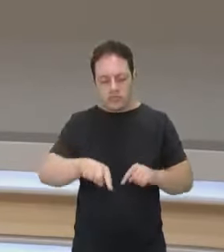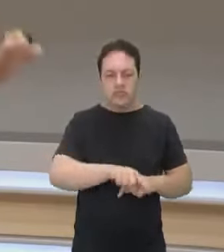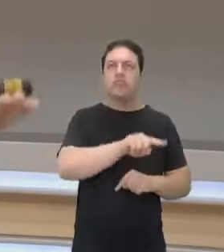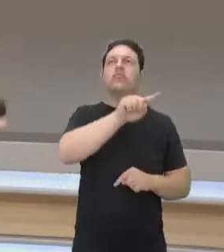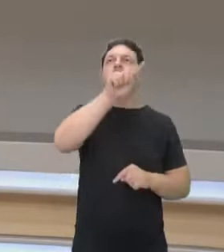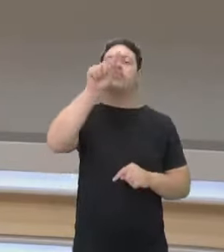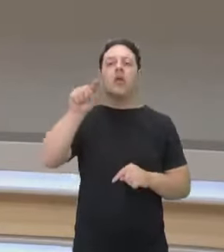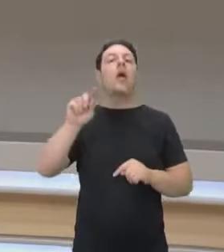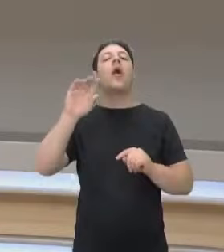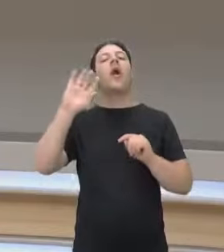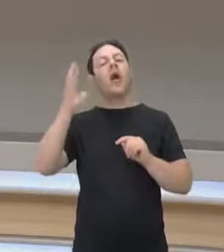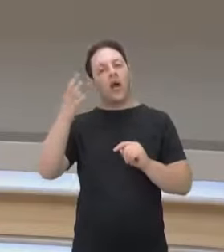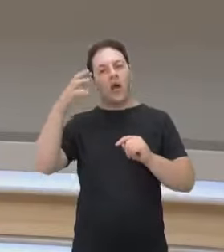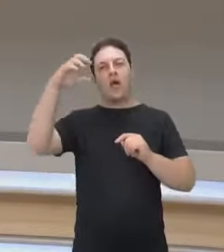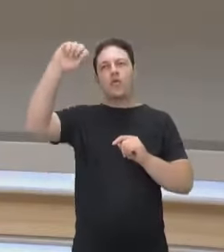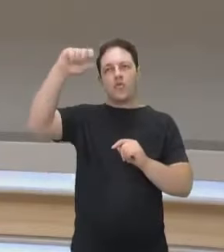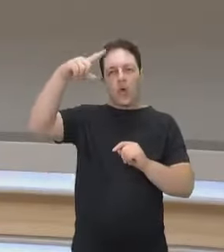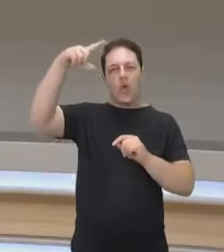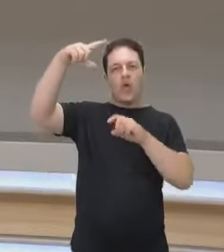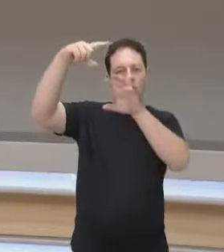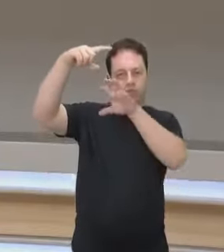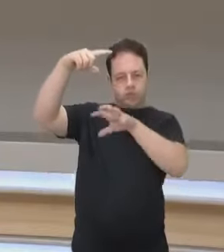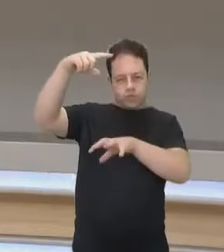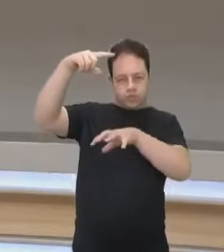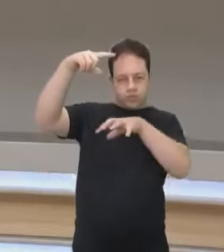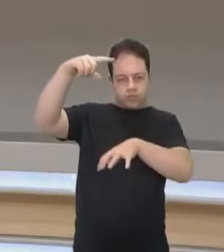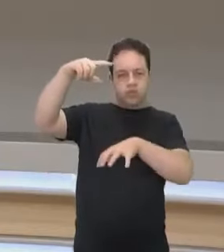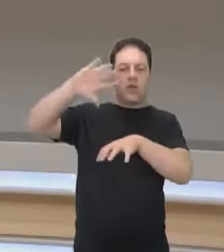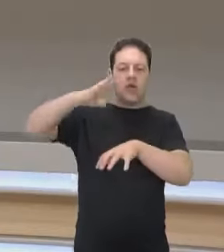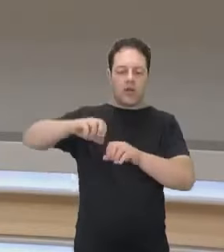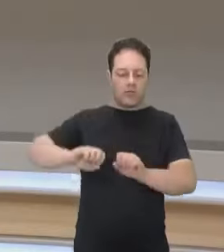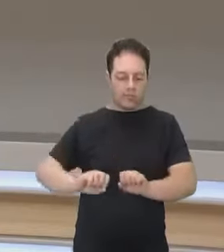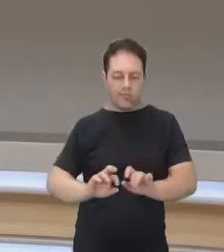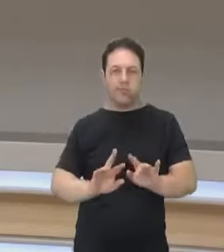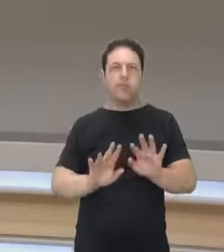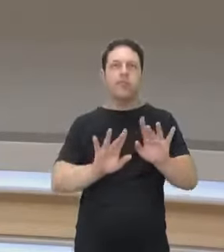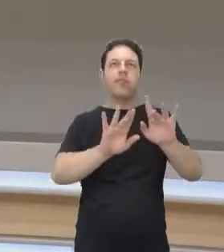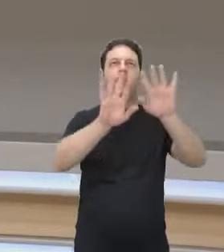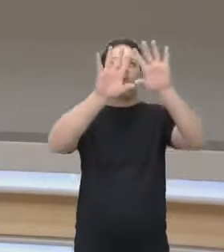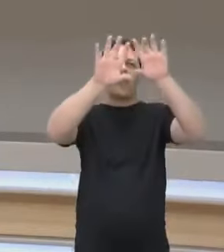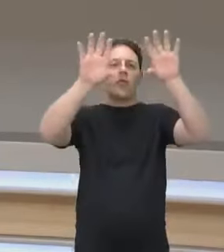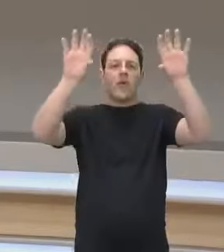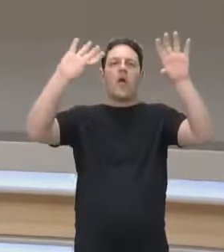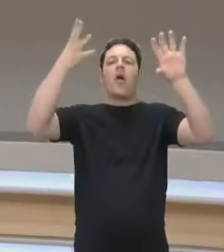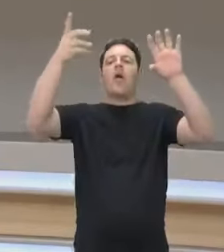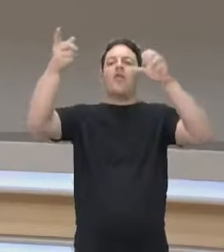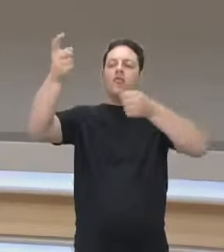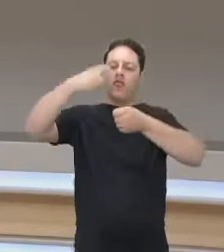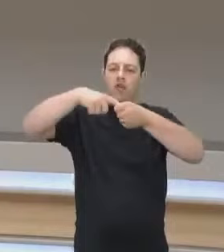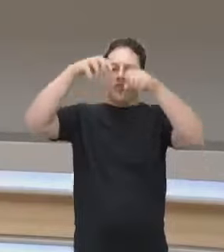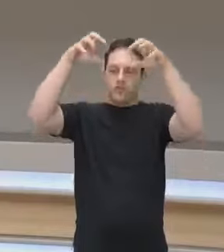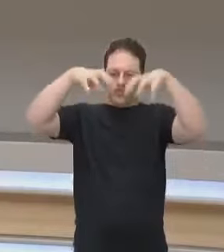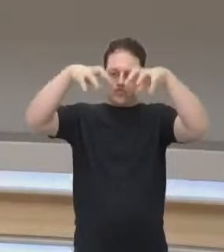qual a umidade em forma líquida ou sólida volta, né,